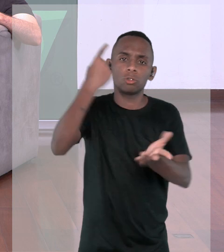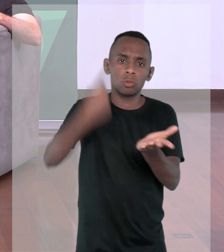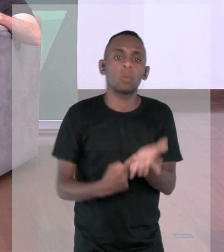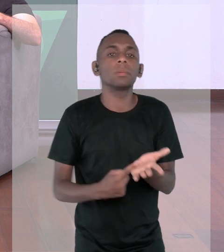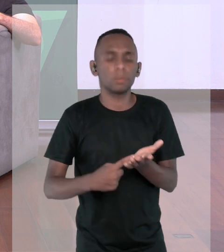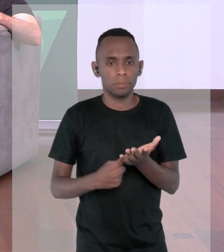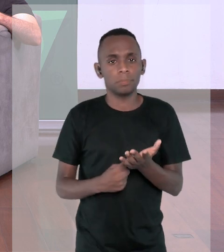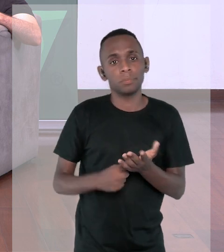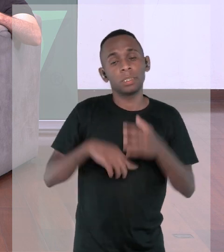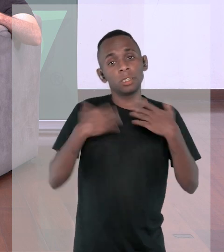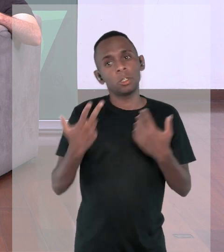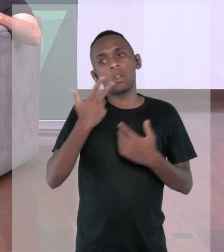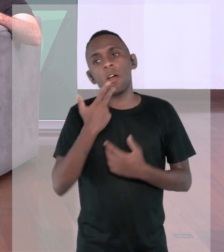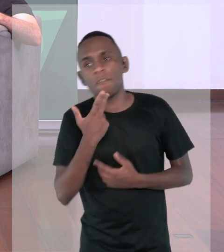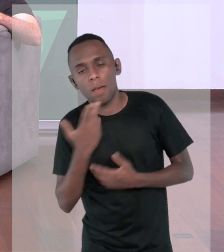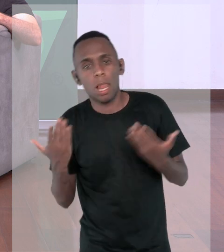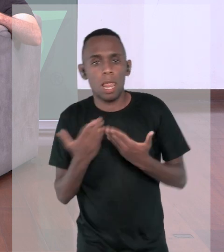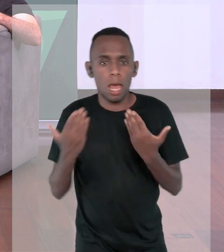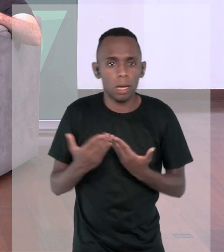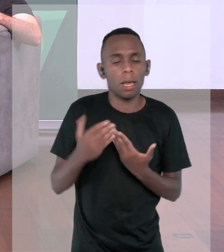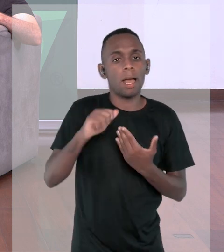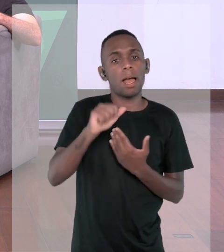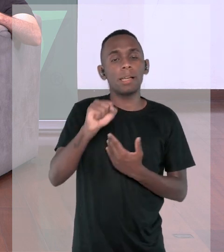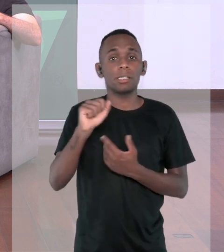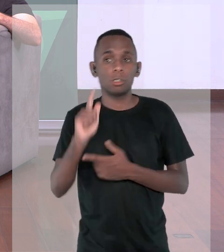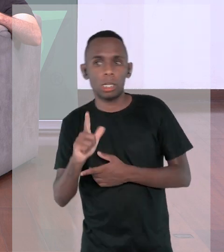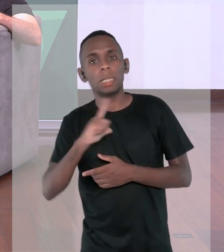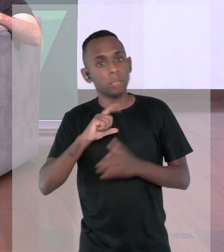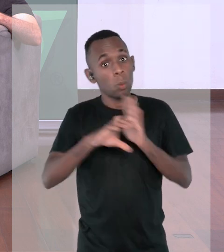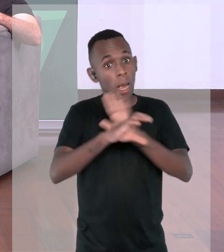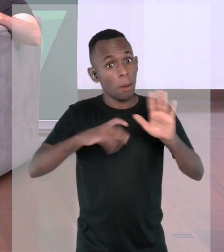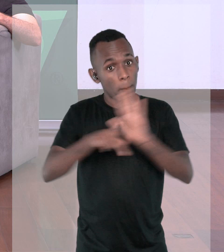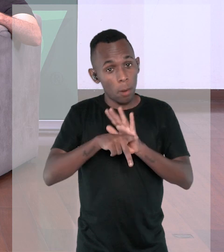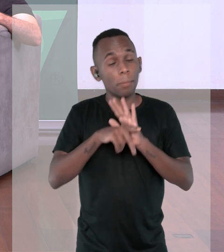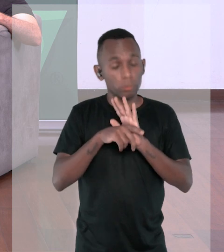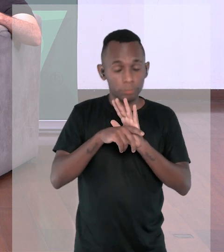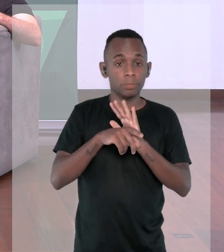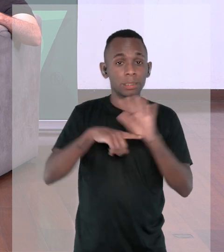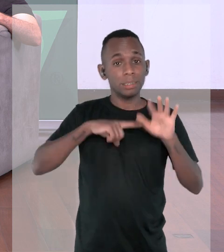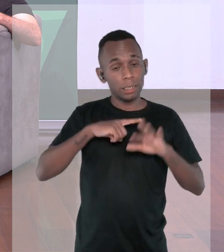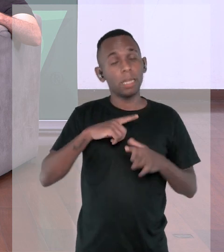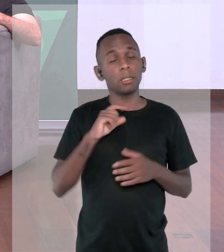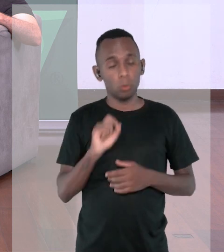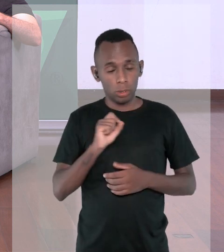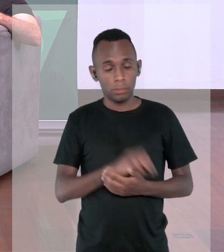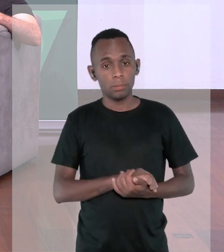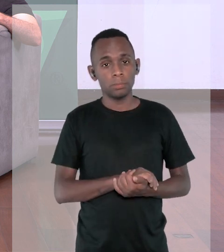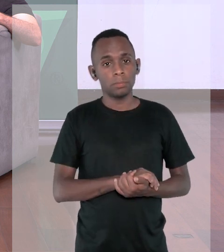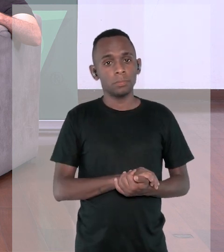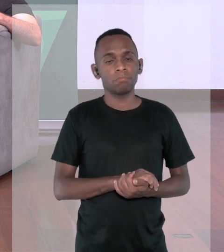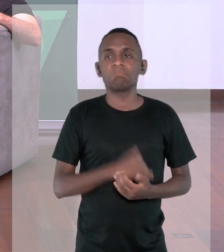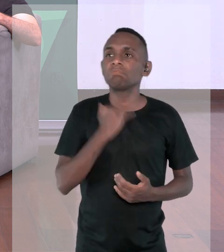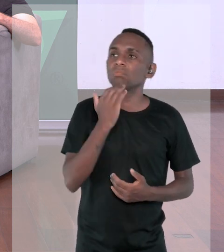negócio. Então, quando a gente fala agora tanto de ESG, e tem um capítulo dedicado a isso, tem muito o seguinte,